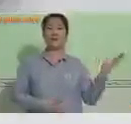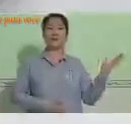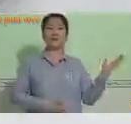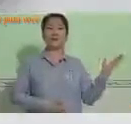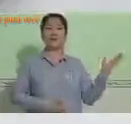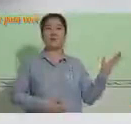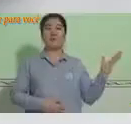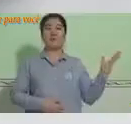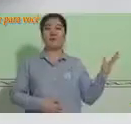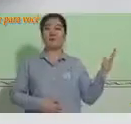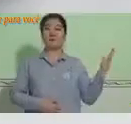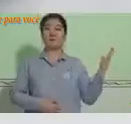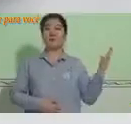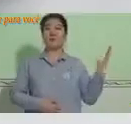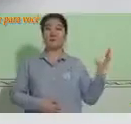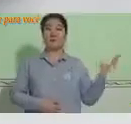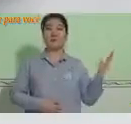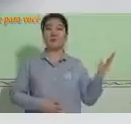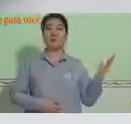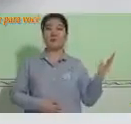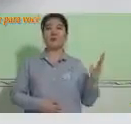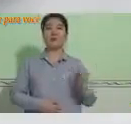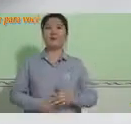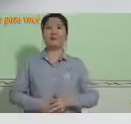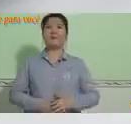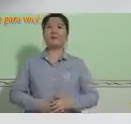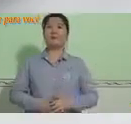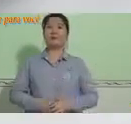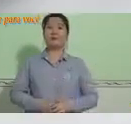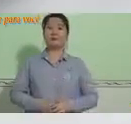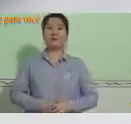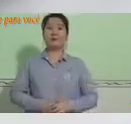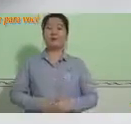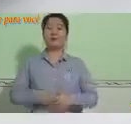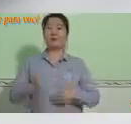remédios anti-histamínicos e corticoides prescritos pelo médico.